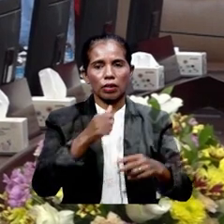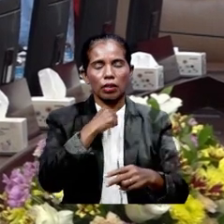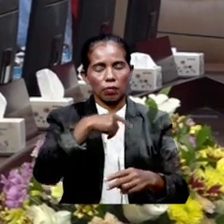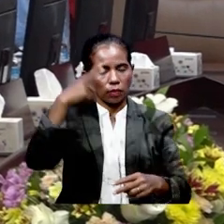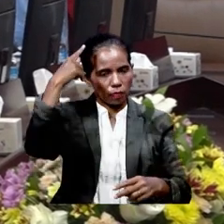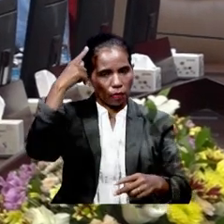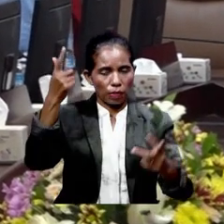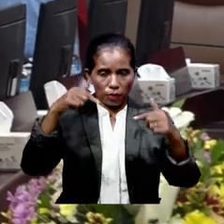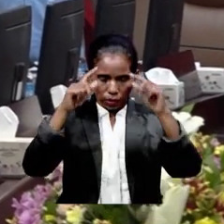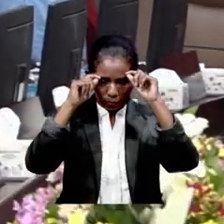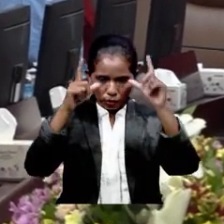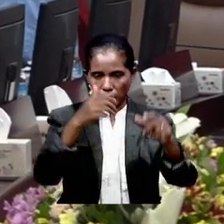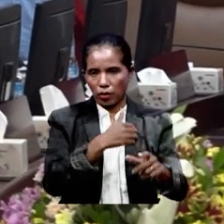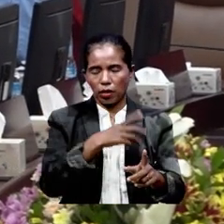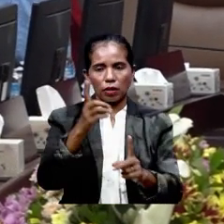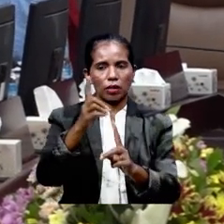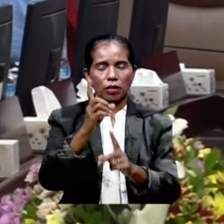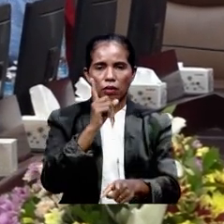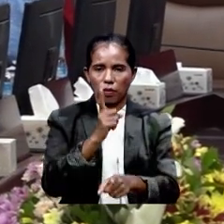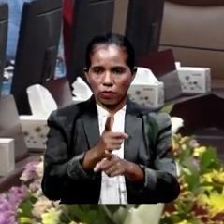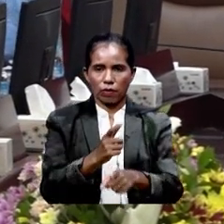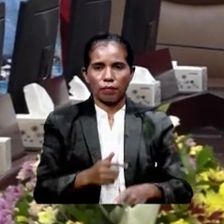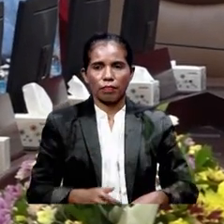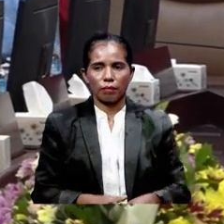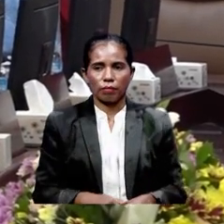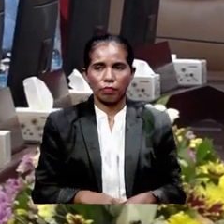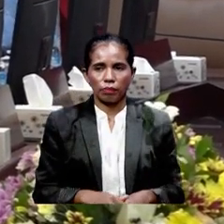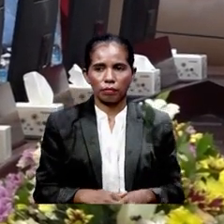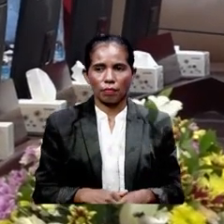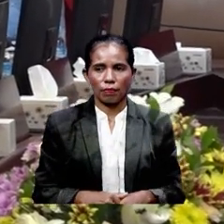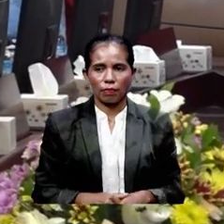Timor-Leste, mais precedente que a data fixo. Santina de Jesus, Agostinho da Costa, GMN.